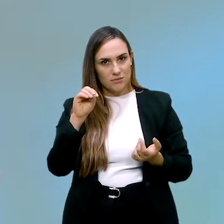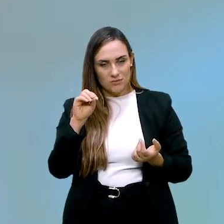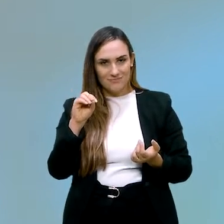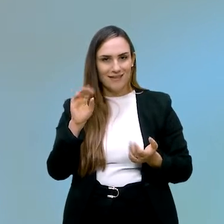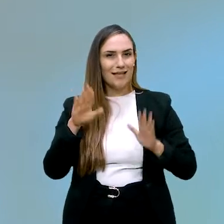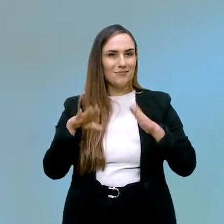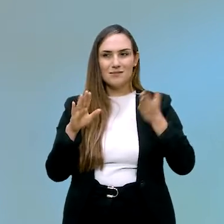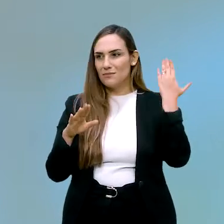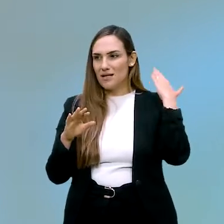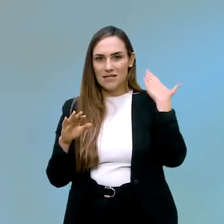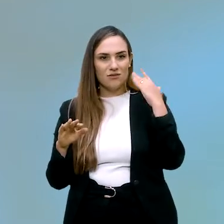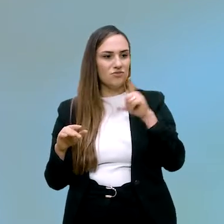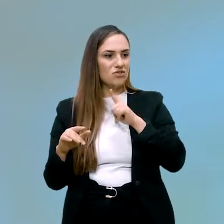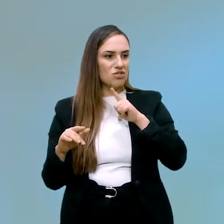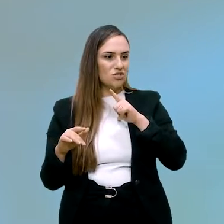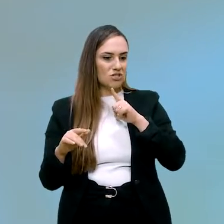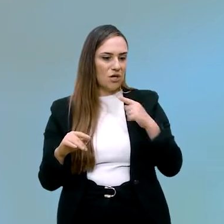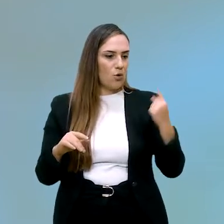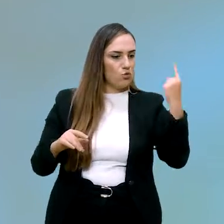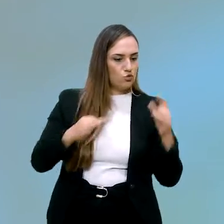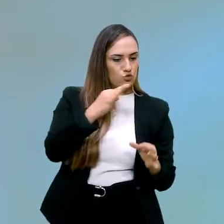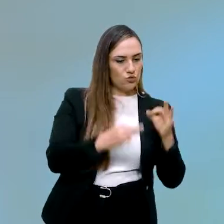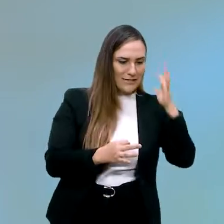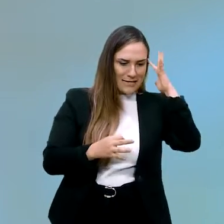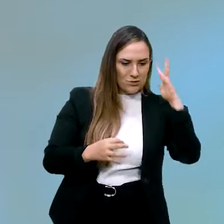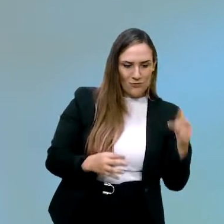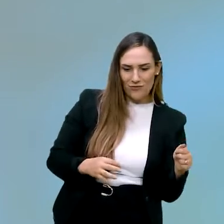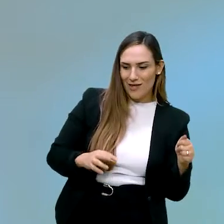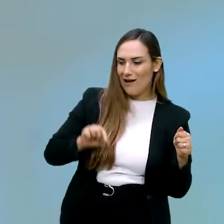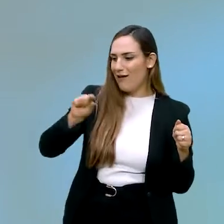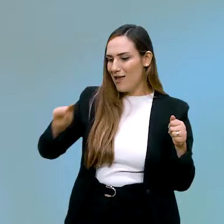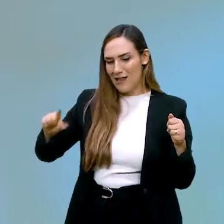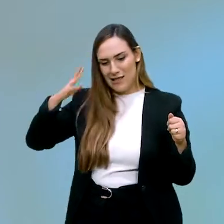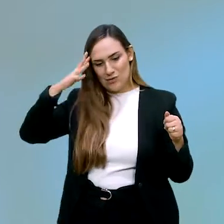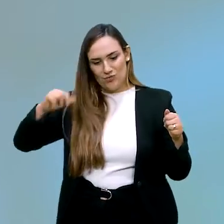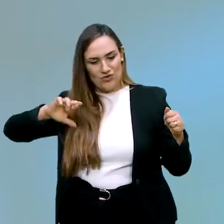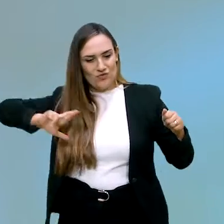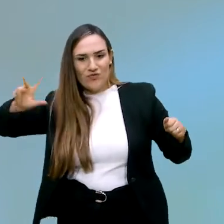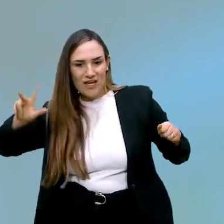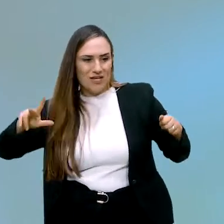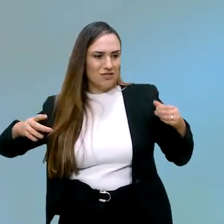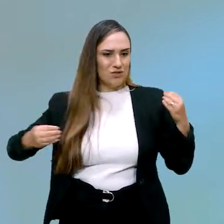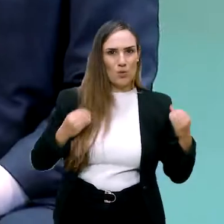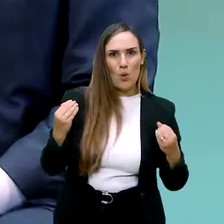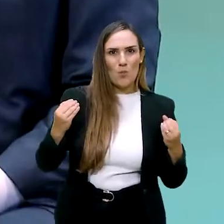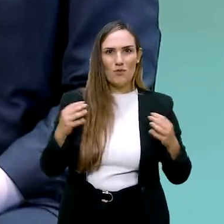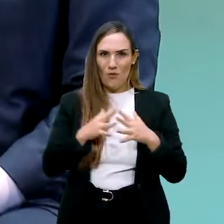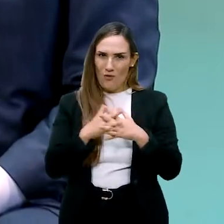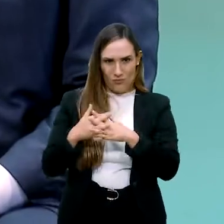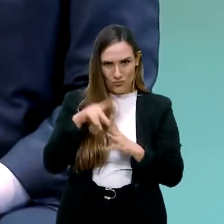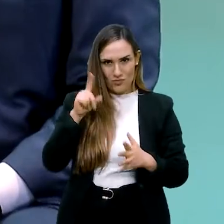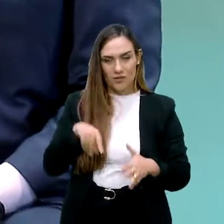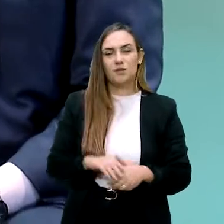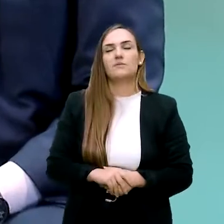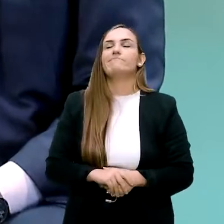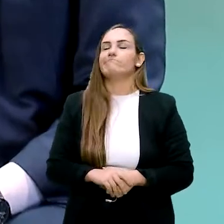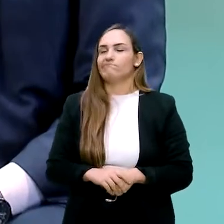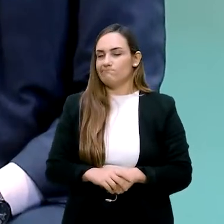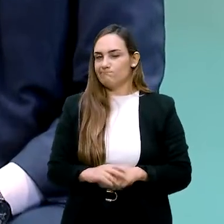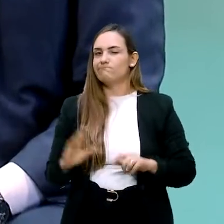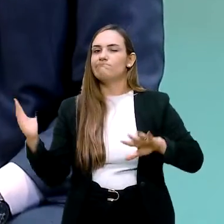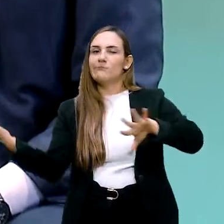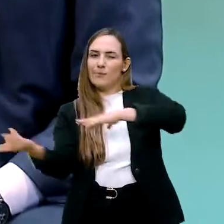uma na contramão da outra. Isso era um cenário real? Como que isso era tratado antes dessa decisão? Sem dúvida, era um